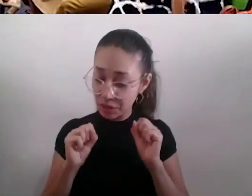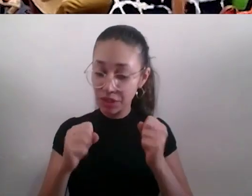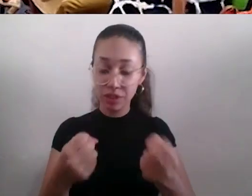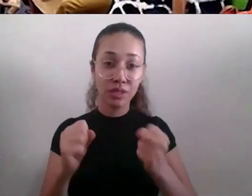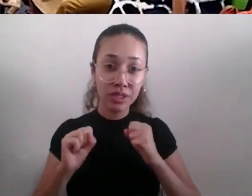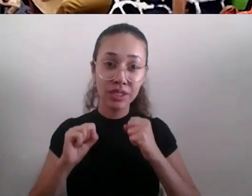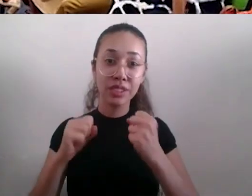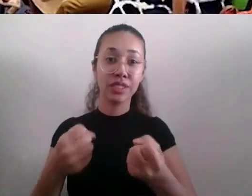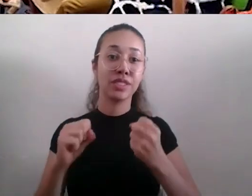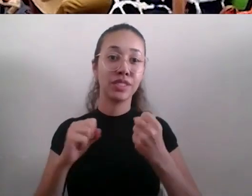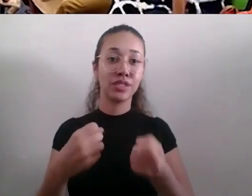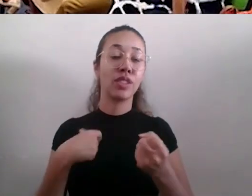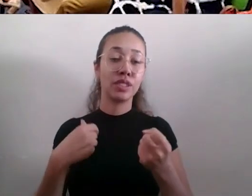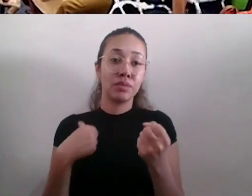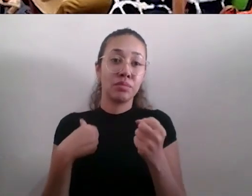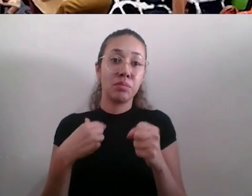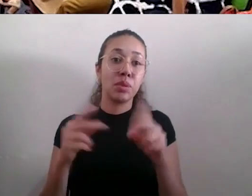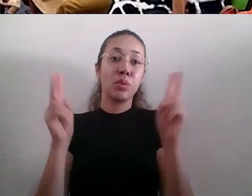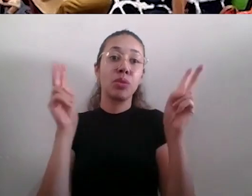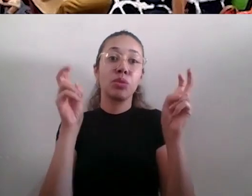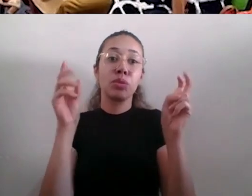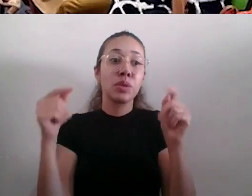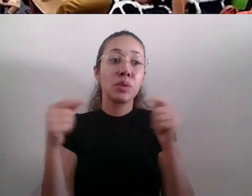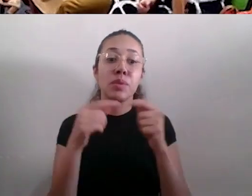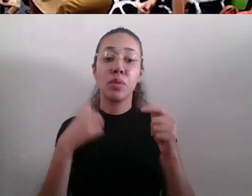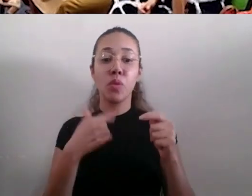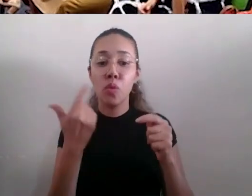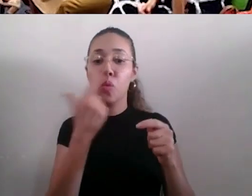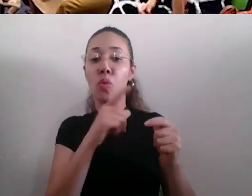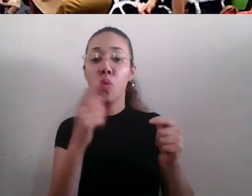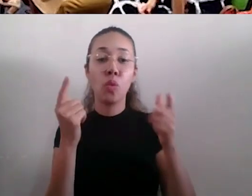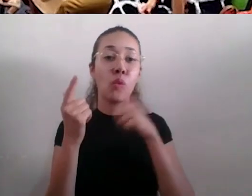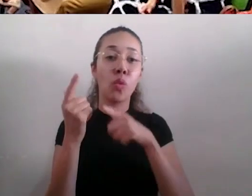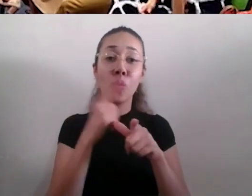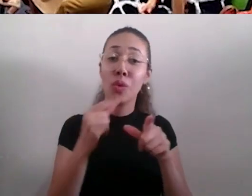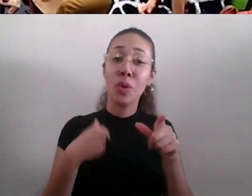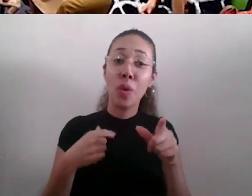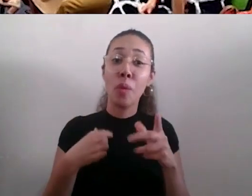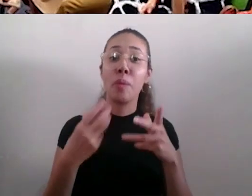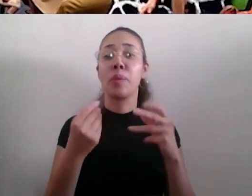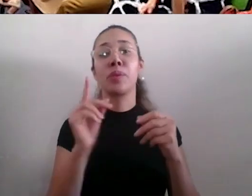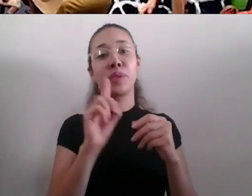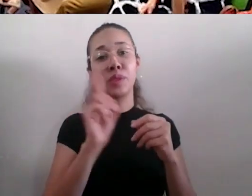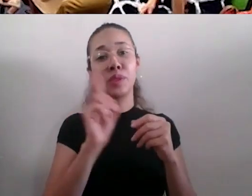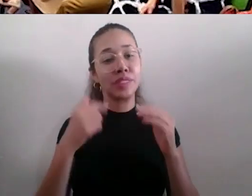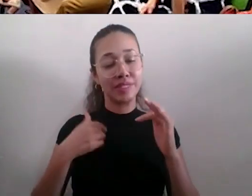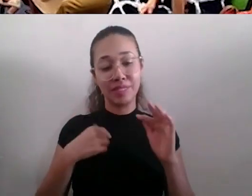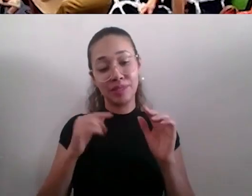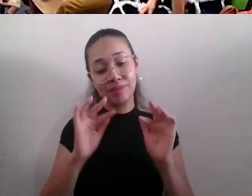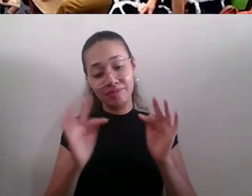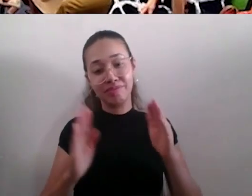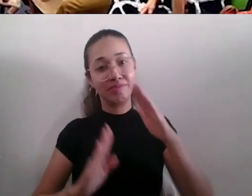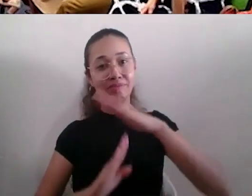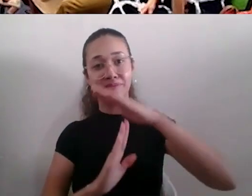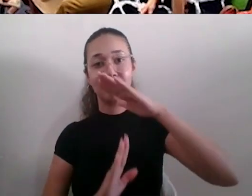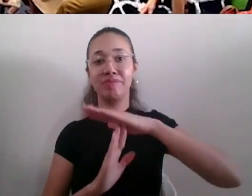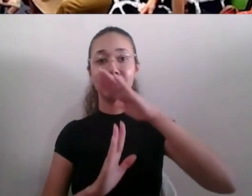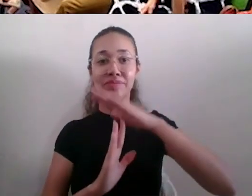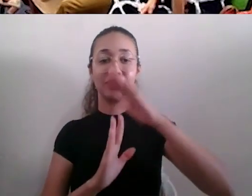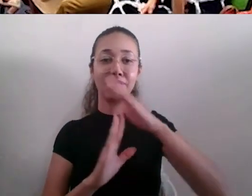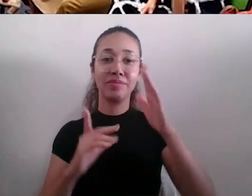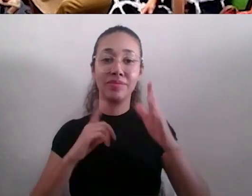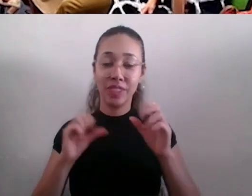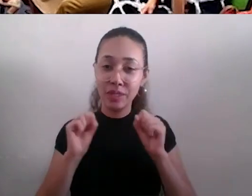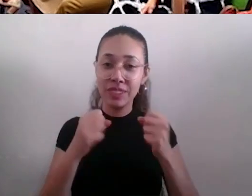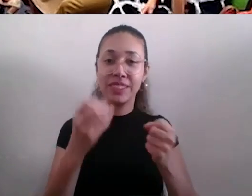que eu consigo, né? Aonde eu alcanço, que não é muito, mas é sempre o que eu alcanço, sempre tento. E